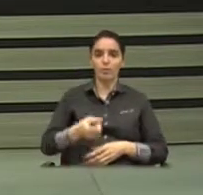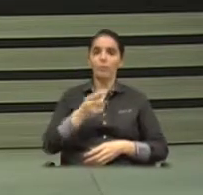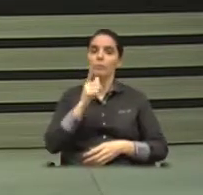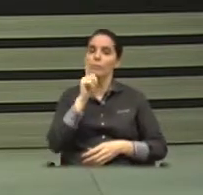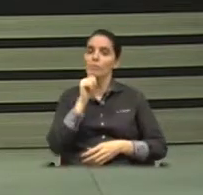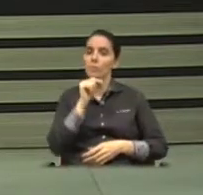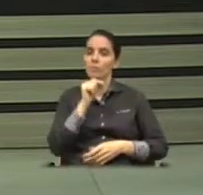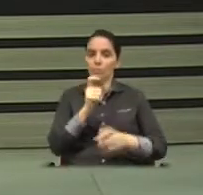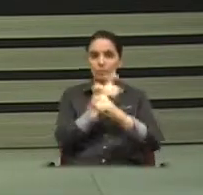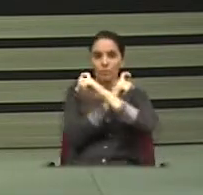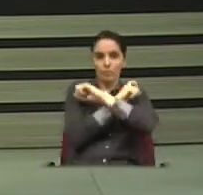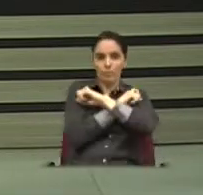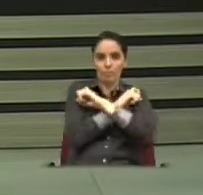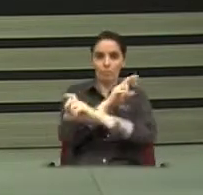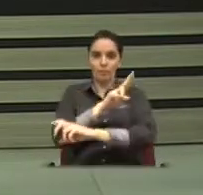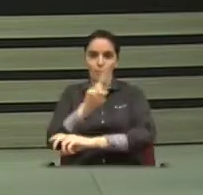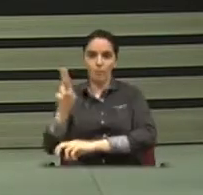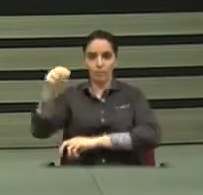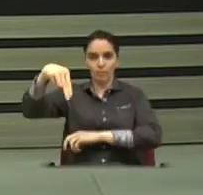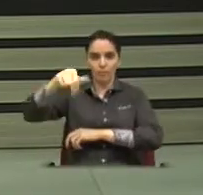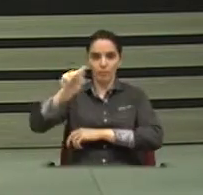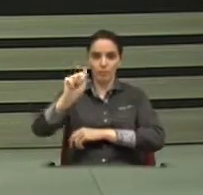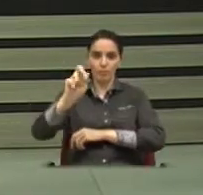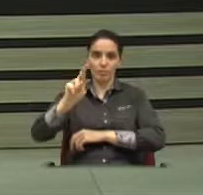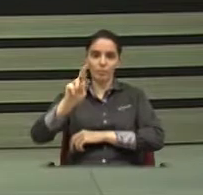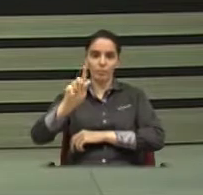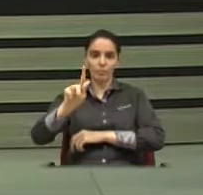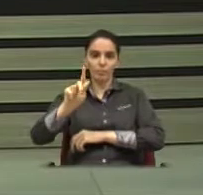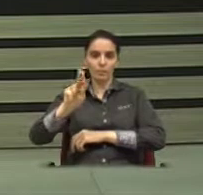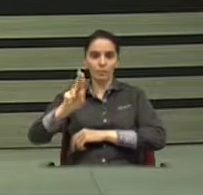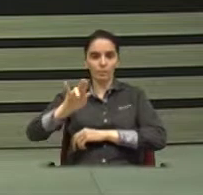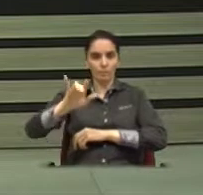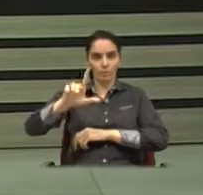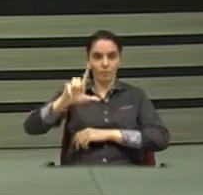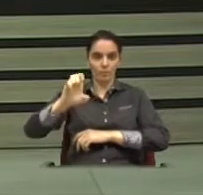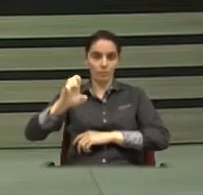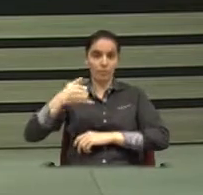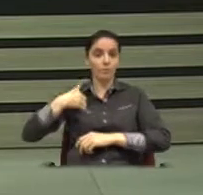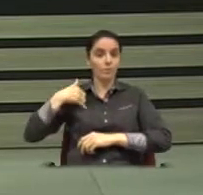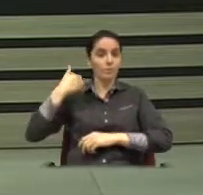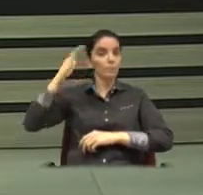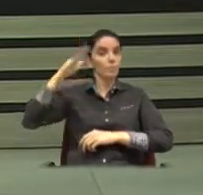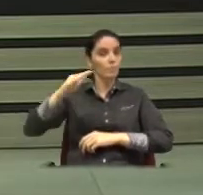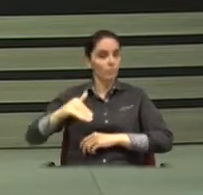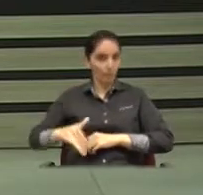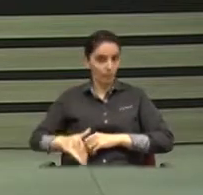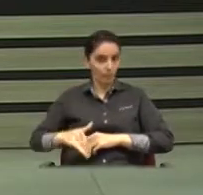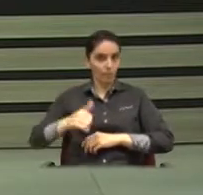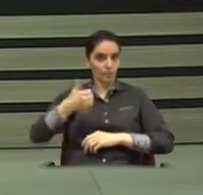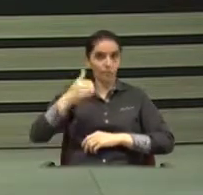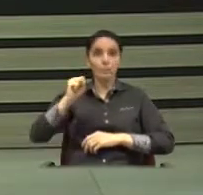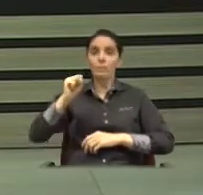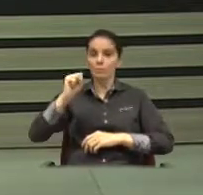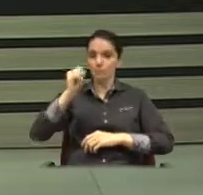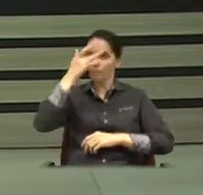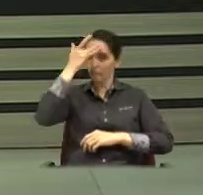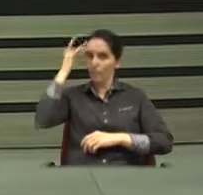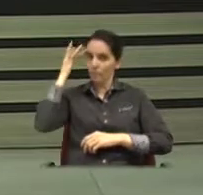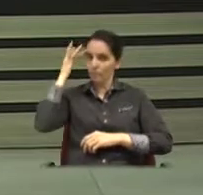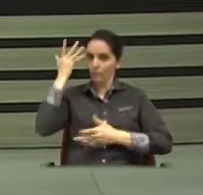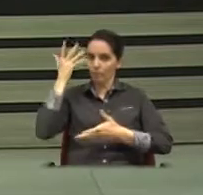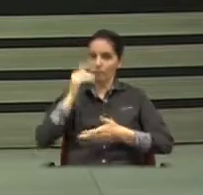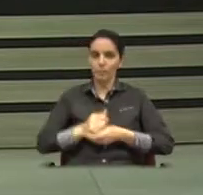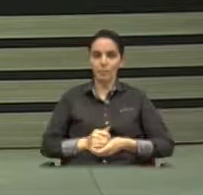de água egípcio, conhecido como narguilé, aos menores de 18 anos de idade e da outras providências. O